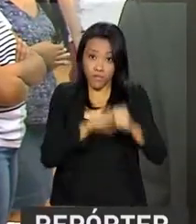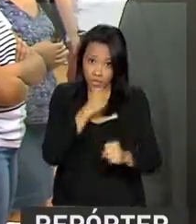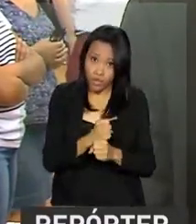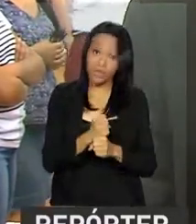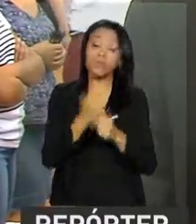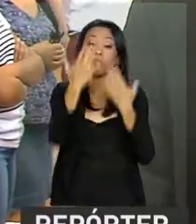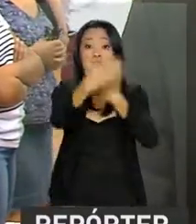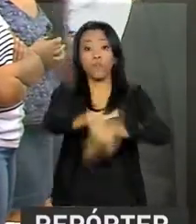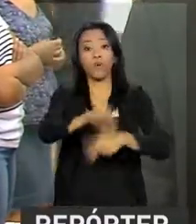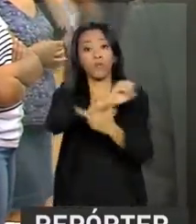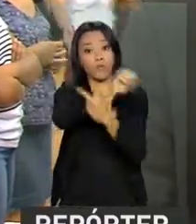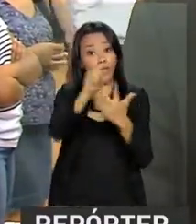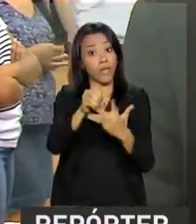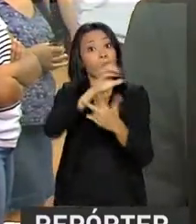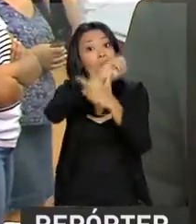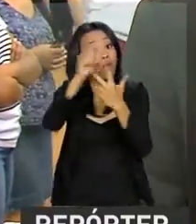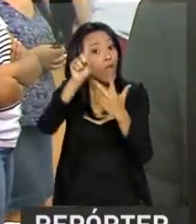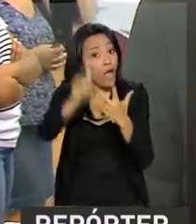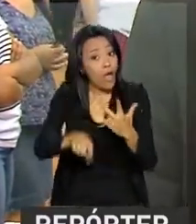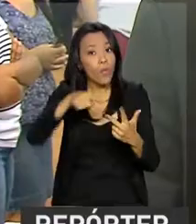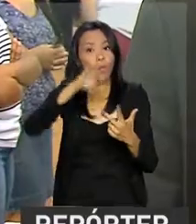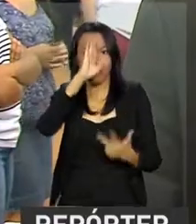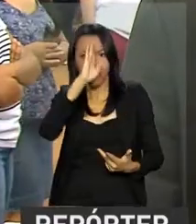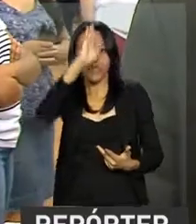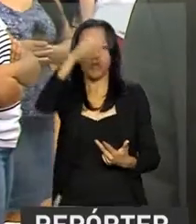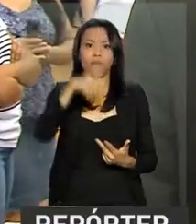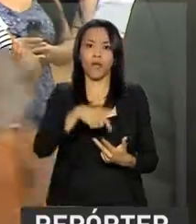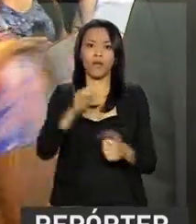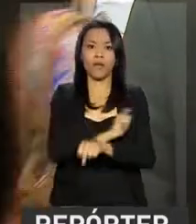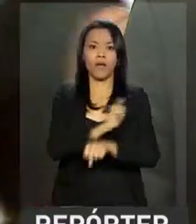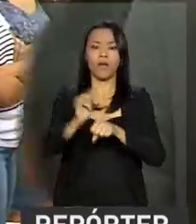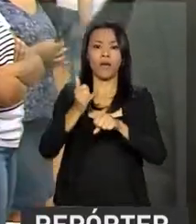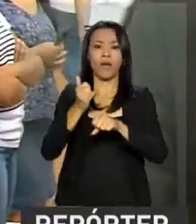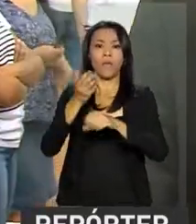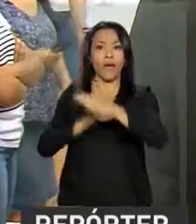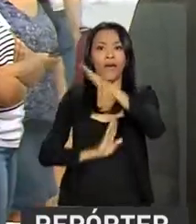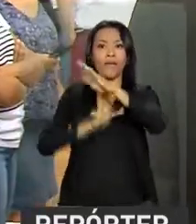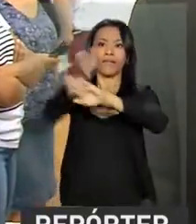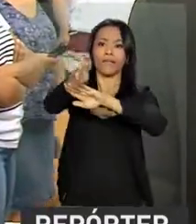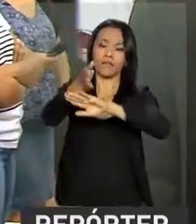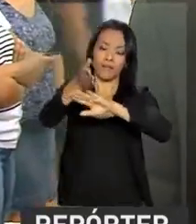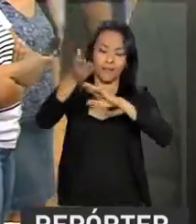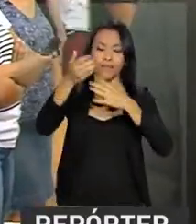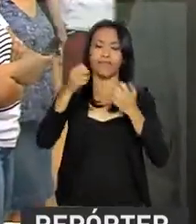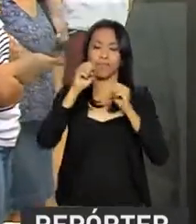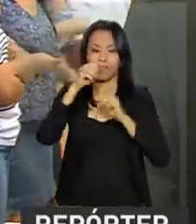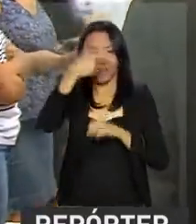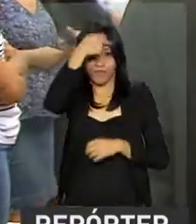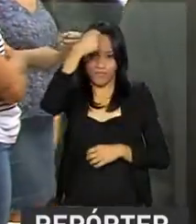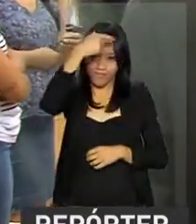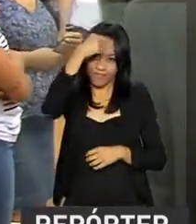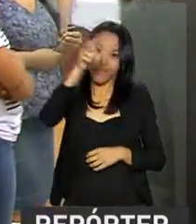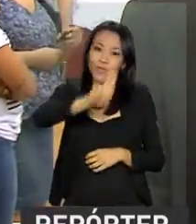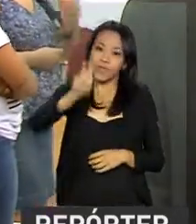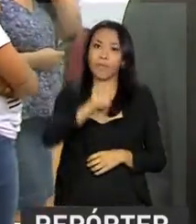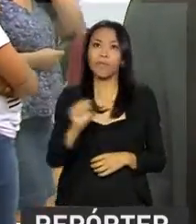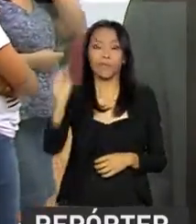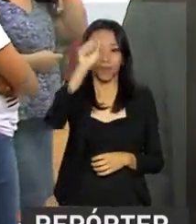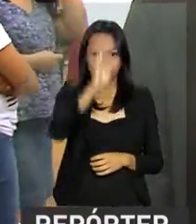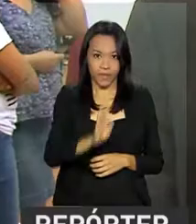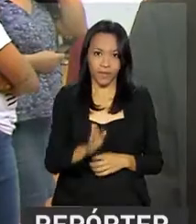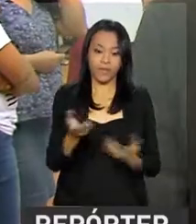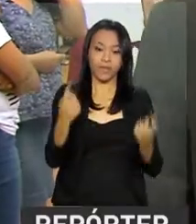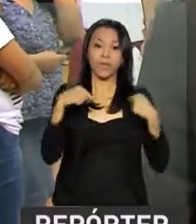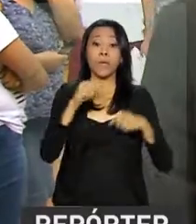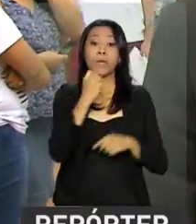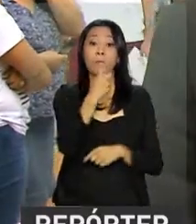do enem é considerado o principal instrumento a principal porta de entrada para o ensino superior no país